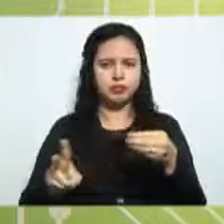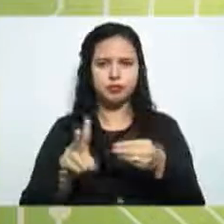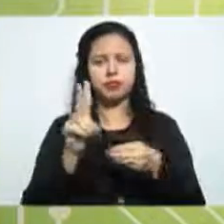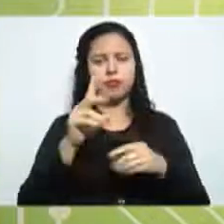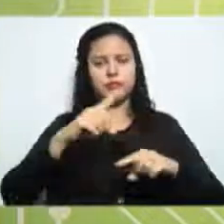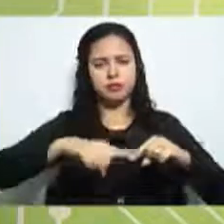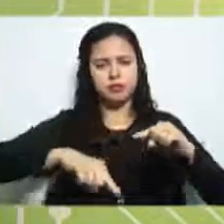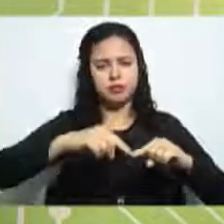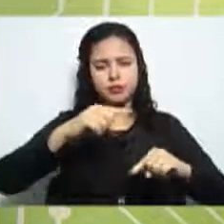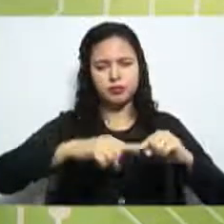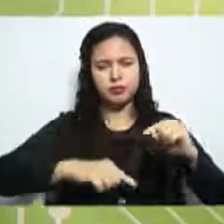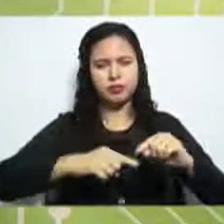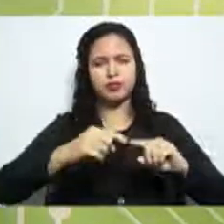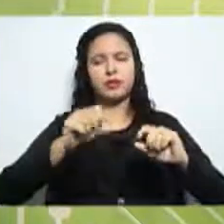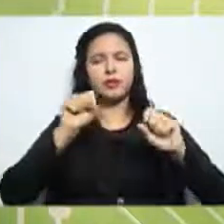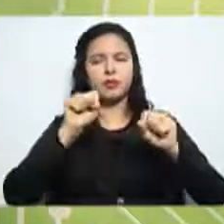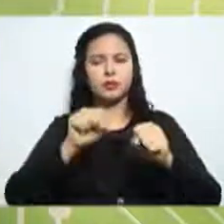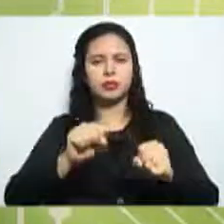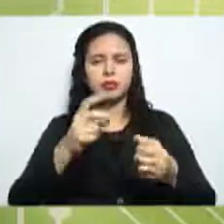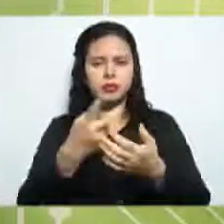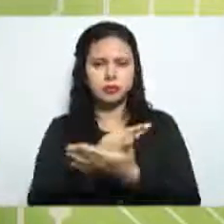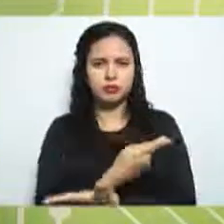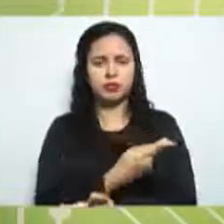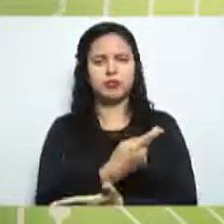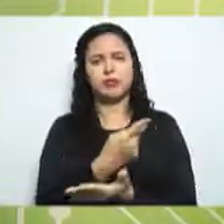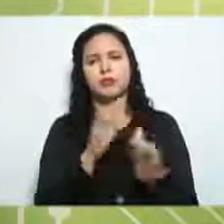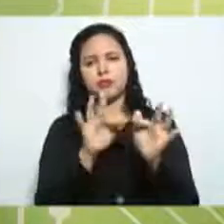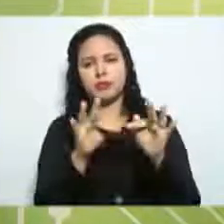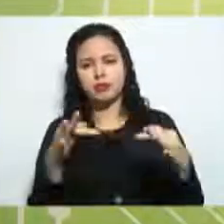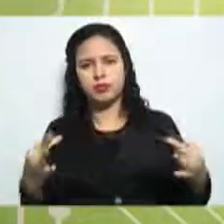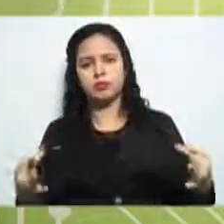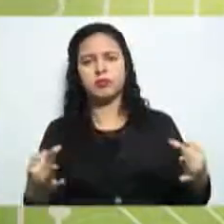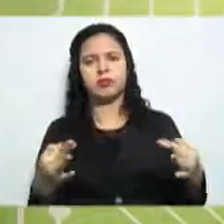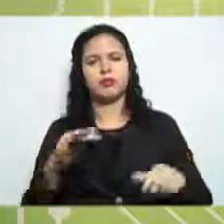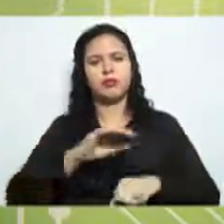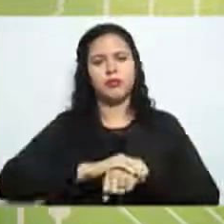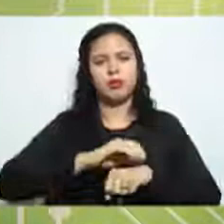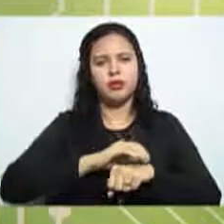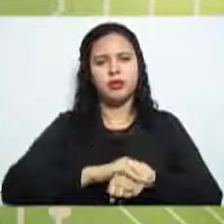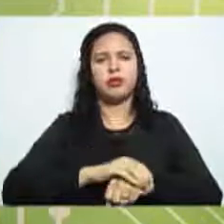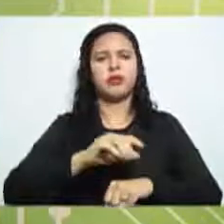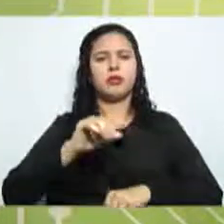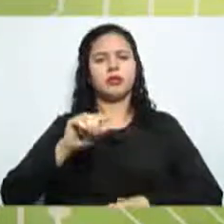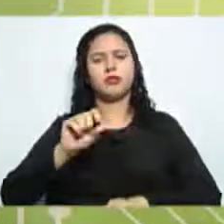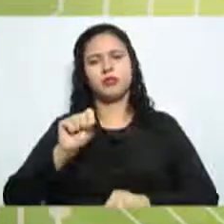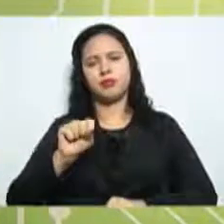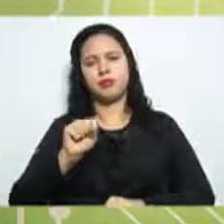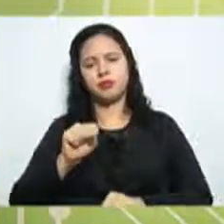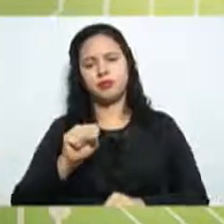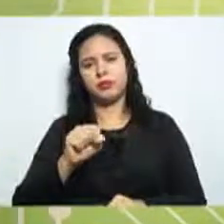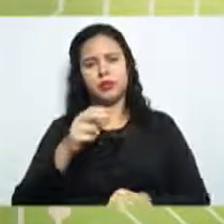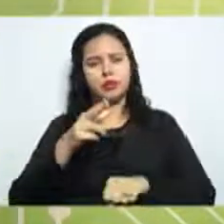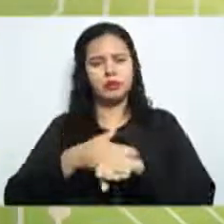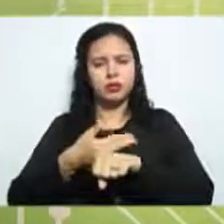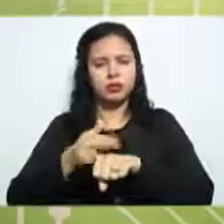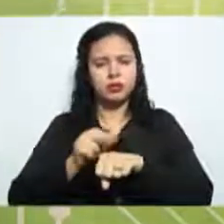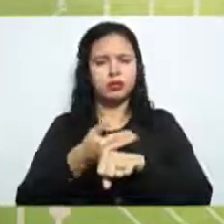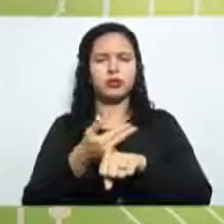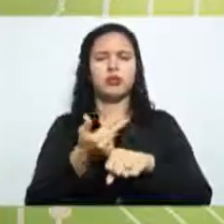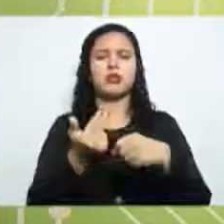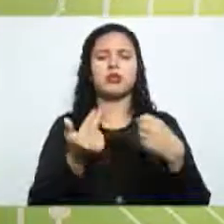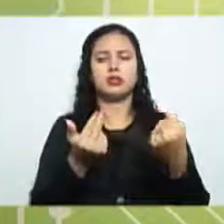produtos. Isso pode acontecer de forma bastante simples, bastante artesanal. A gente fala muitas vezes do chocolate artesanal, do